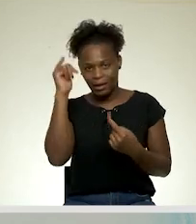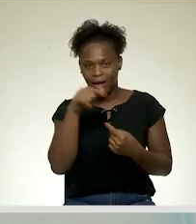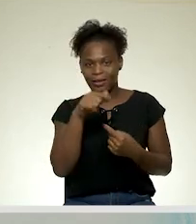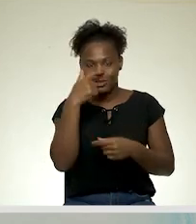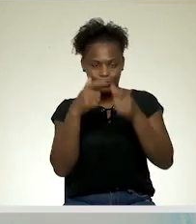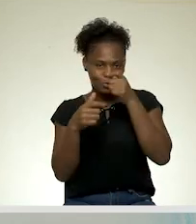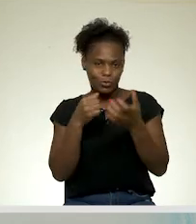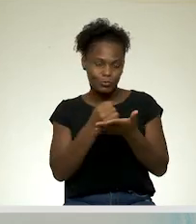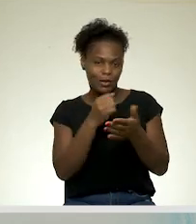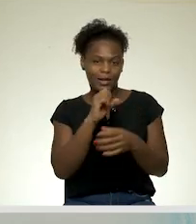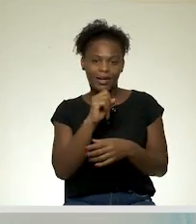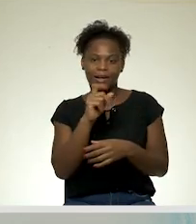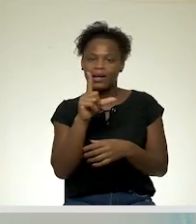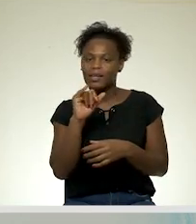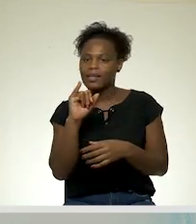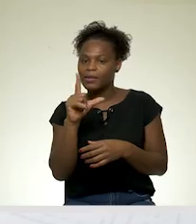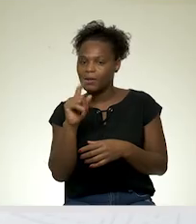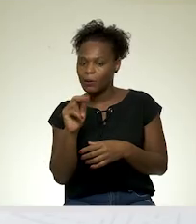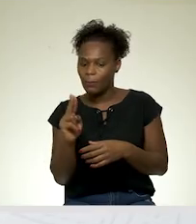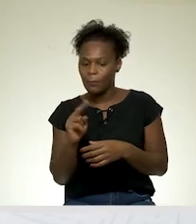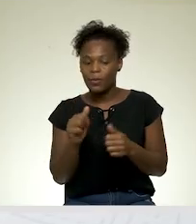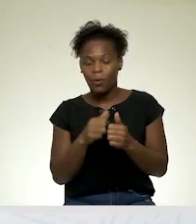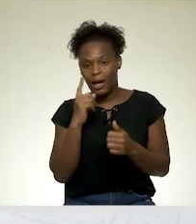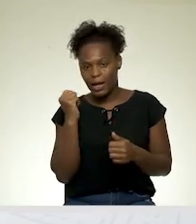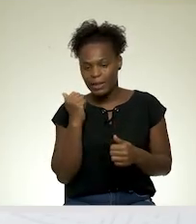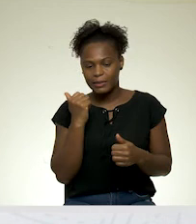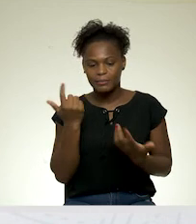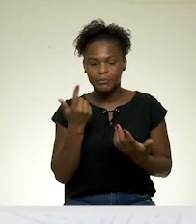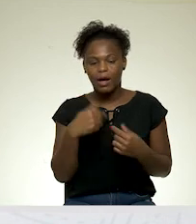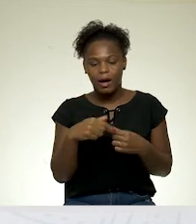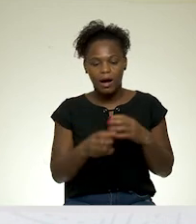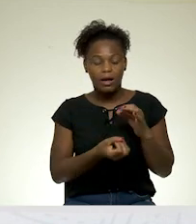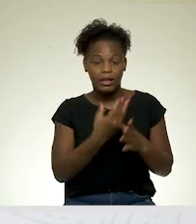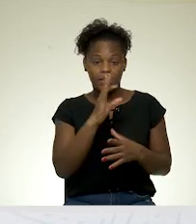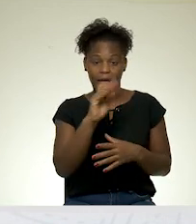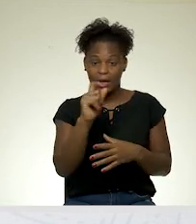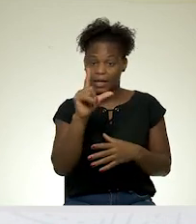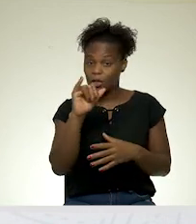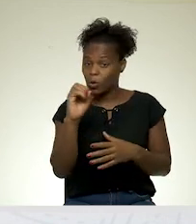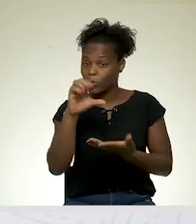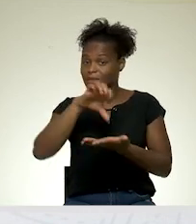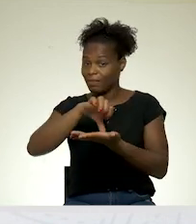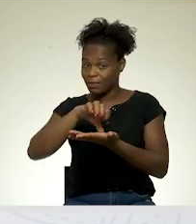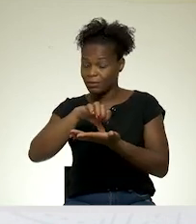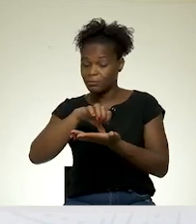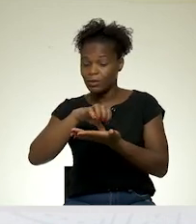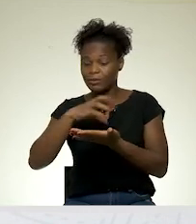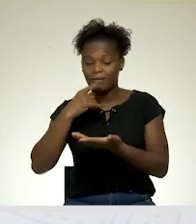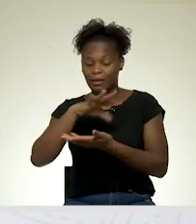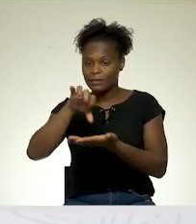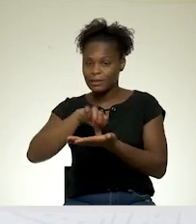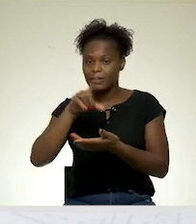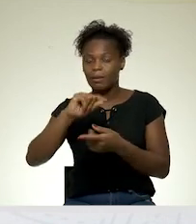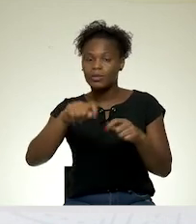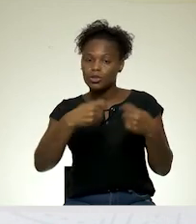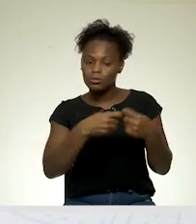desses precursores de Galileu. Com eles, houve a formulação do heliocentrismo e a